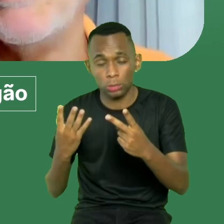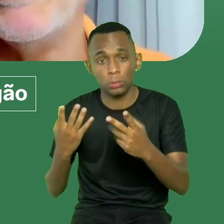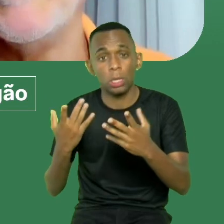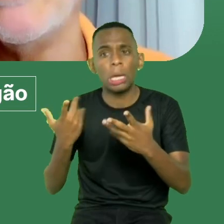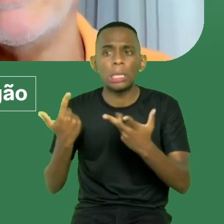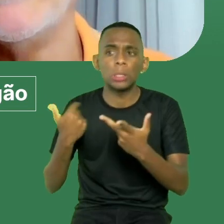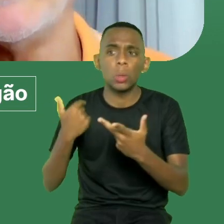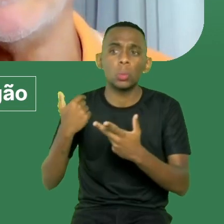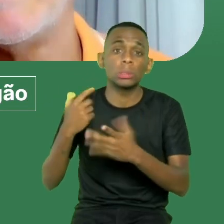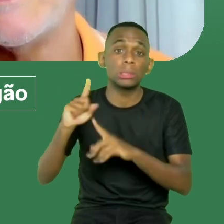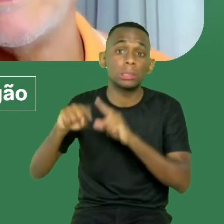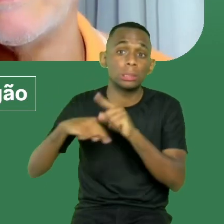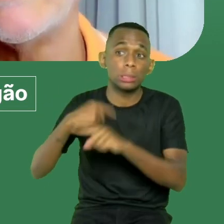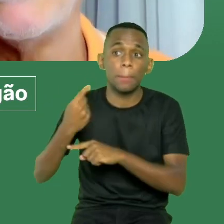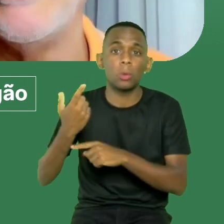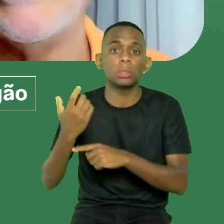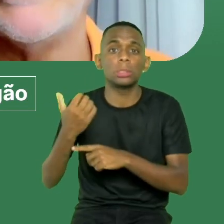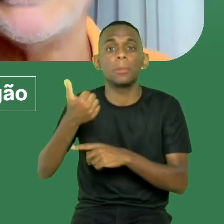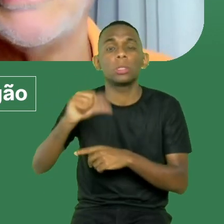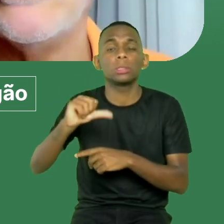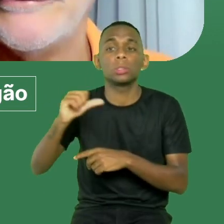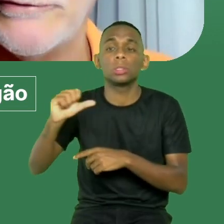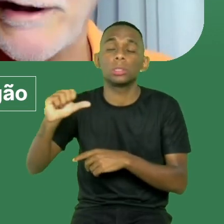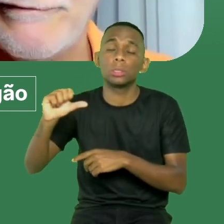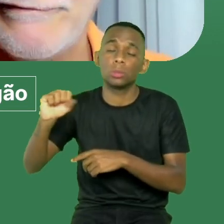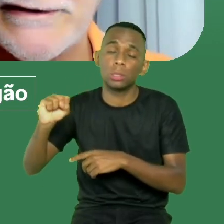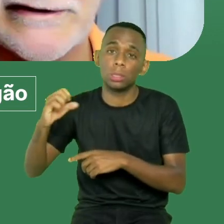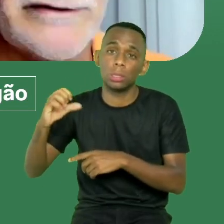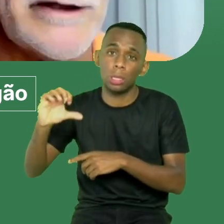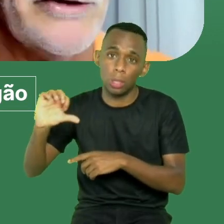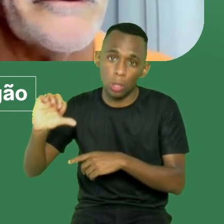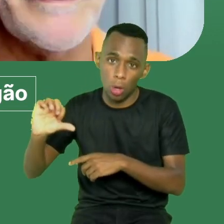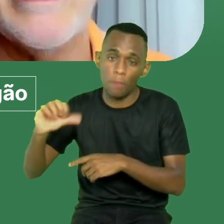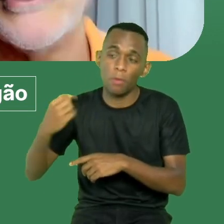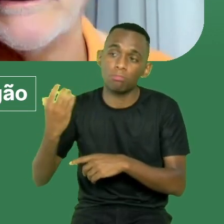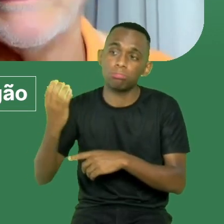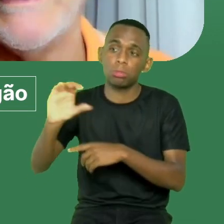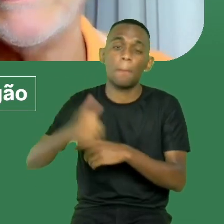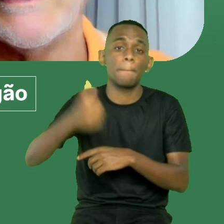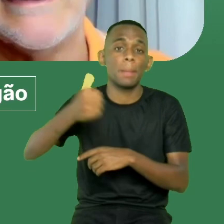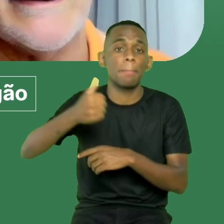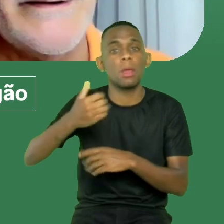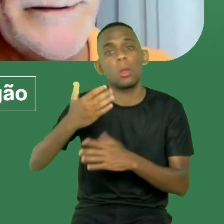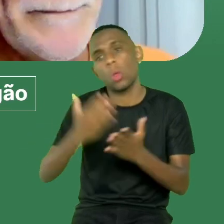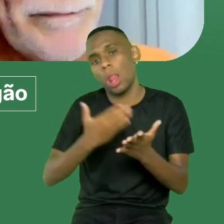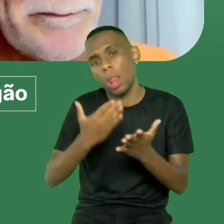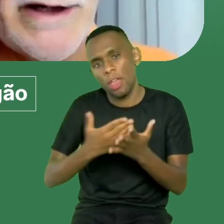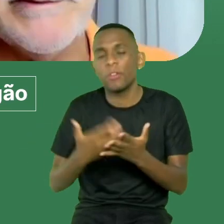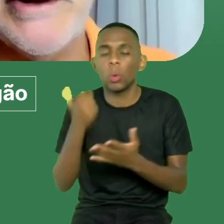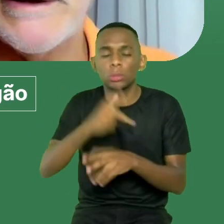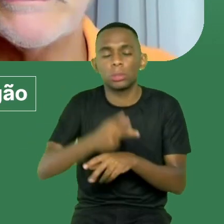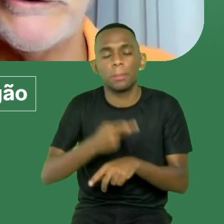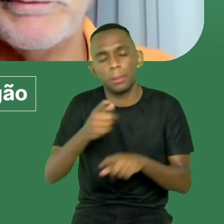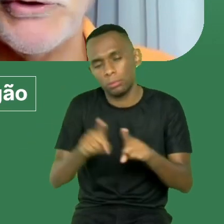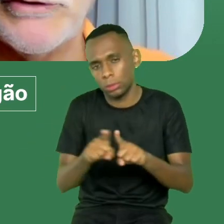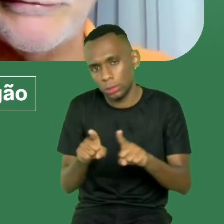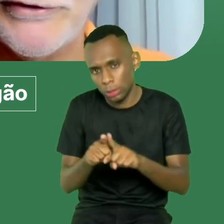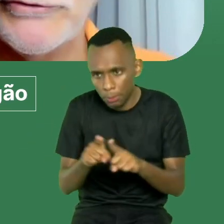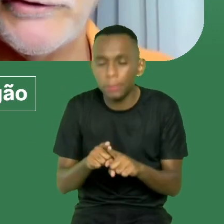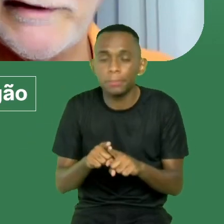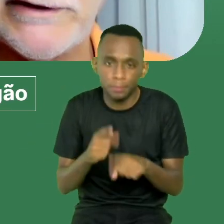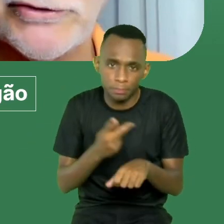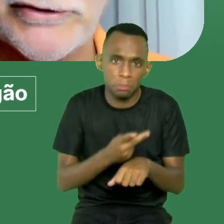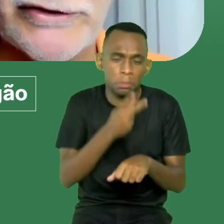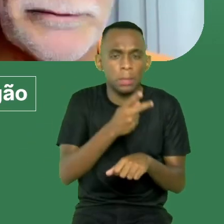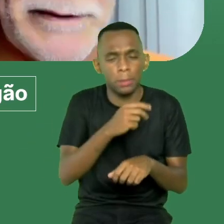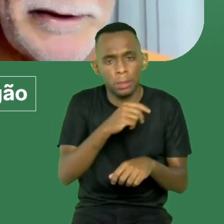eu publiquei meu primeiro livro para criança, que foi O Aventura no Fundo da Gaveta, que ganhou um prêmio aqui também da Prêmio Henriqueta Lisboa, foi